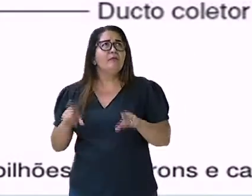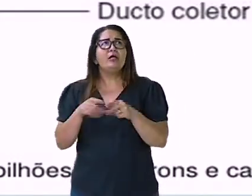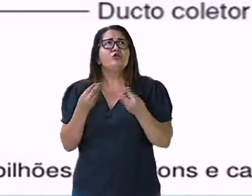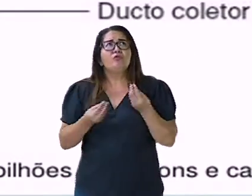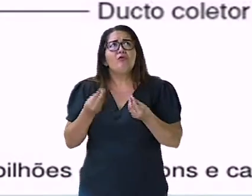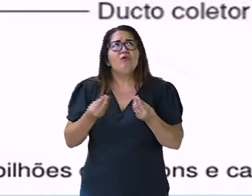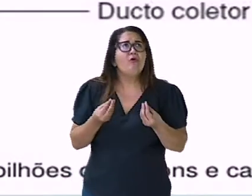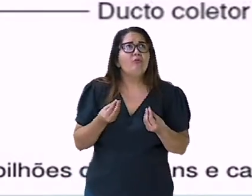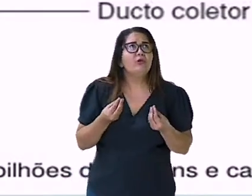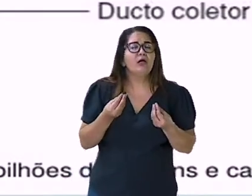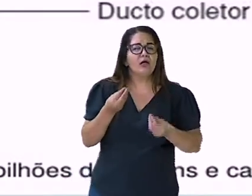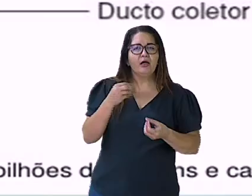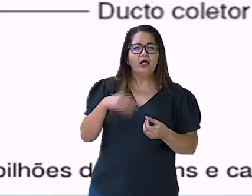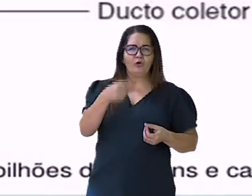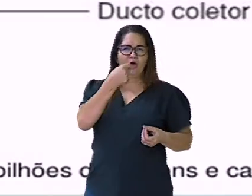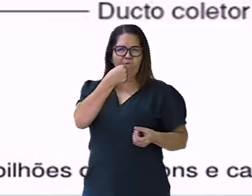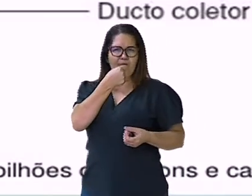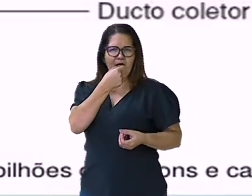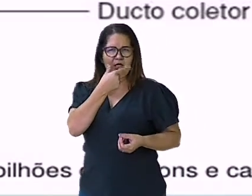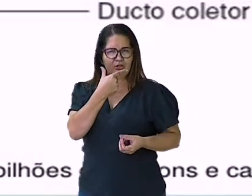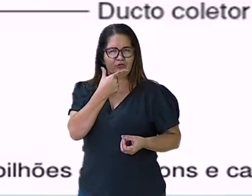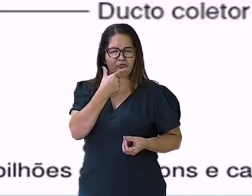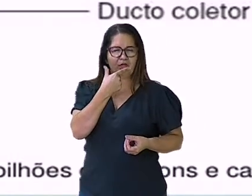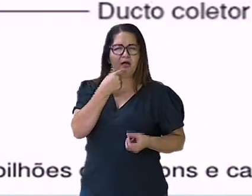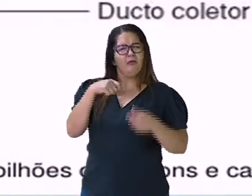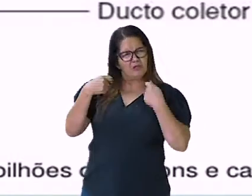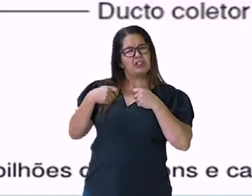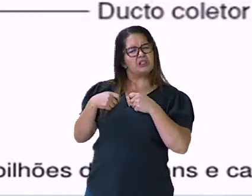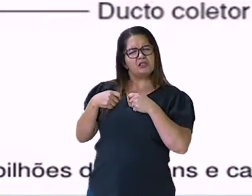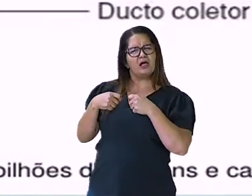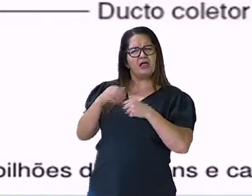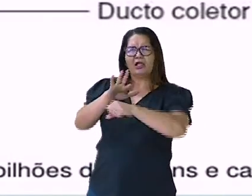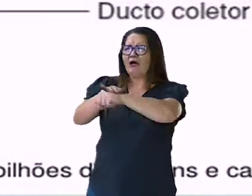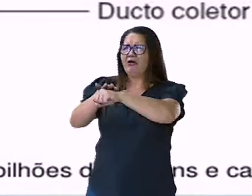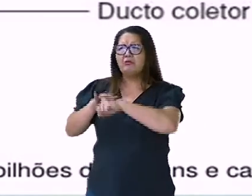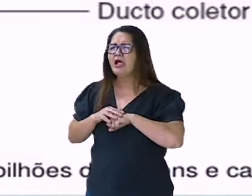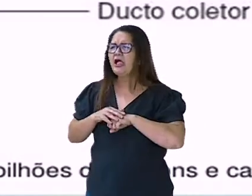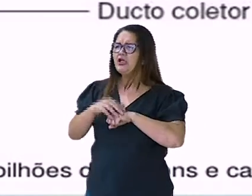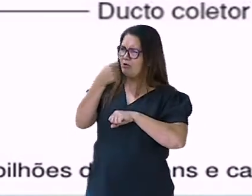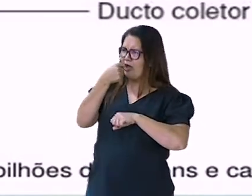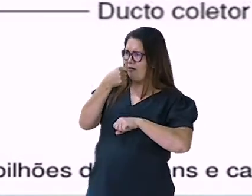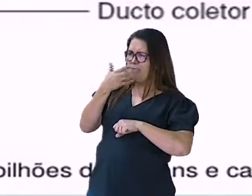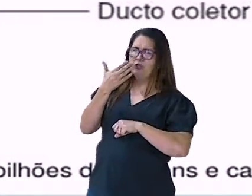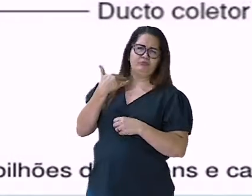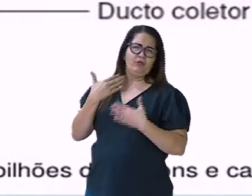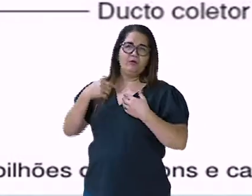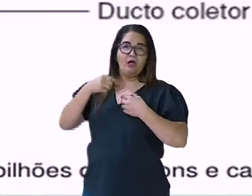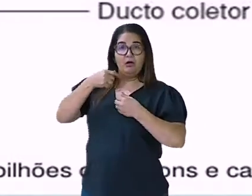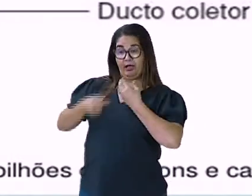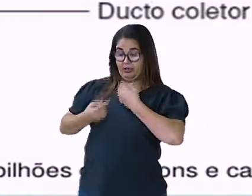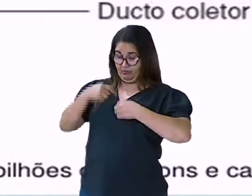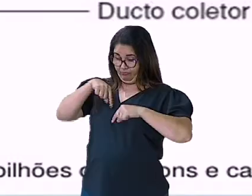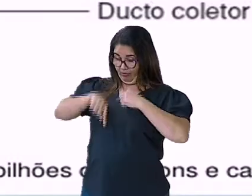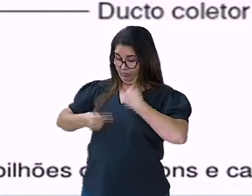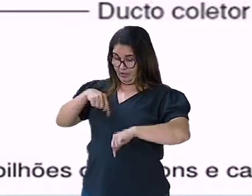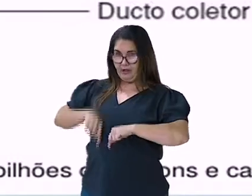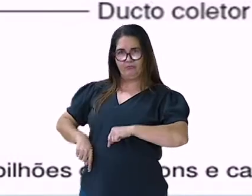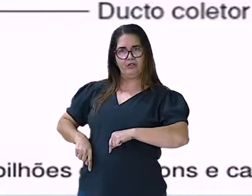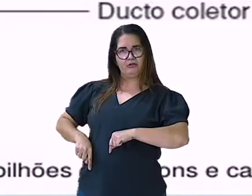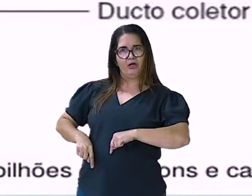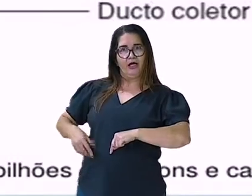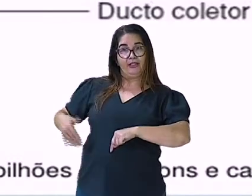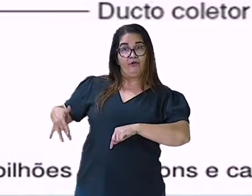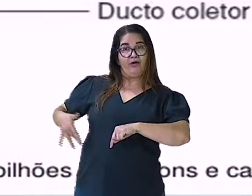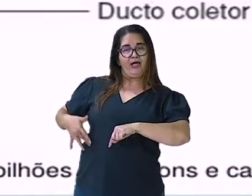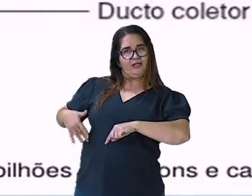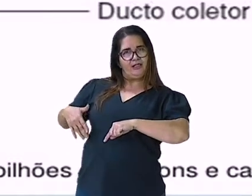esse processo de filtragem e levar o que eu preciso daquela medicação para o meu organismo, isso acontece lá no néfron.